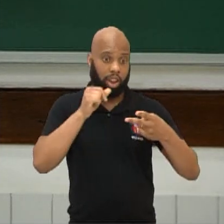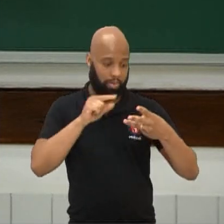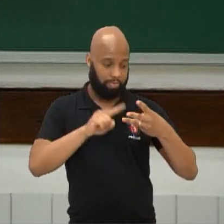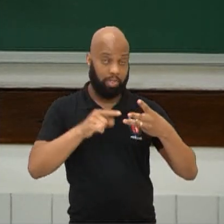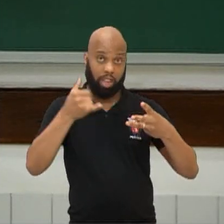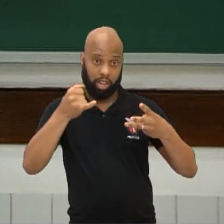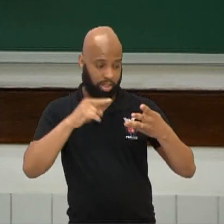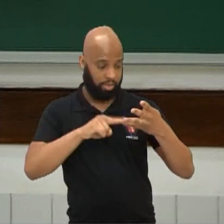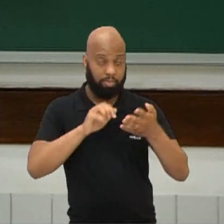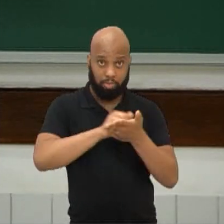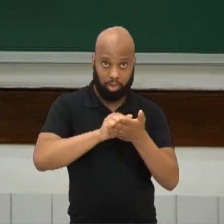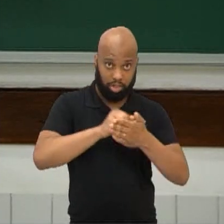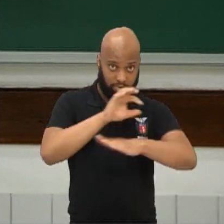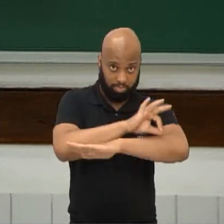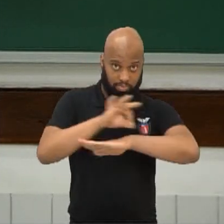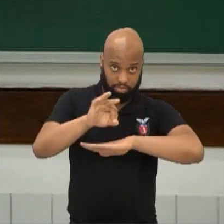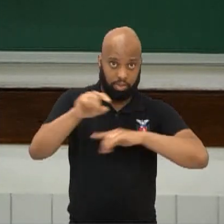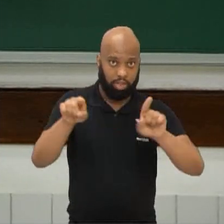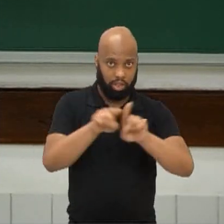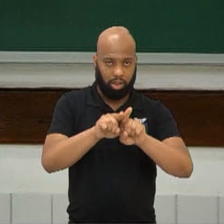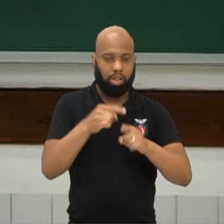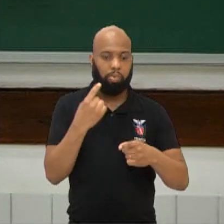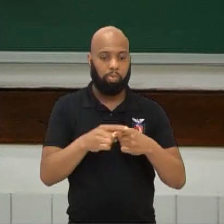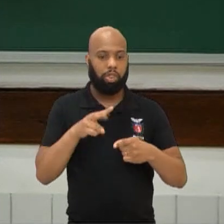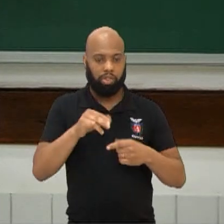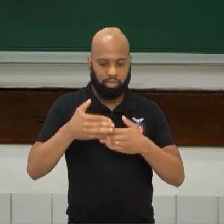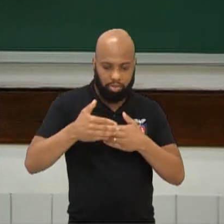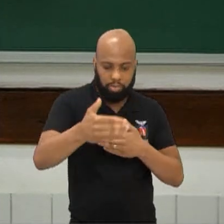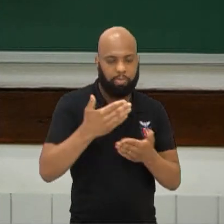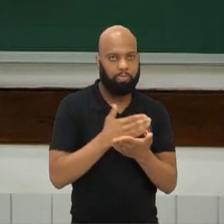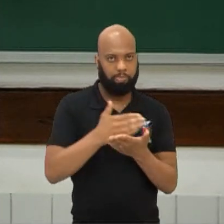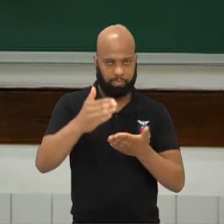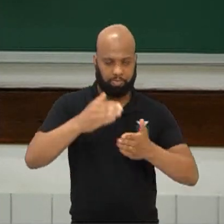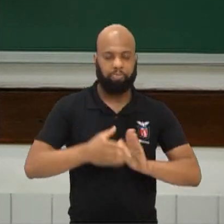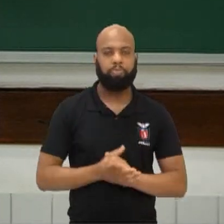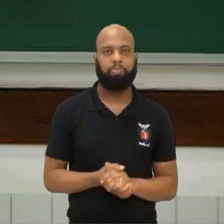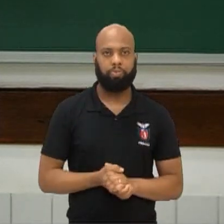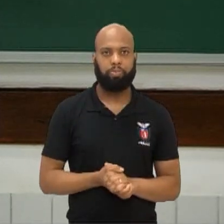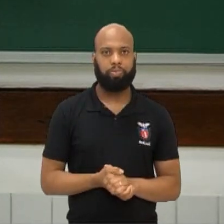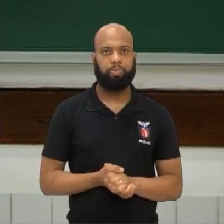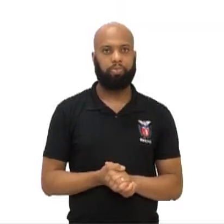caneta, borracha e uma régua, para a gente dar início na aula de hoje. Vamos lá?